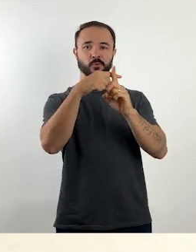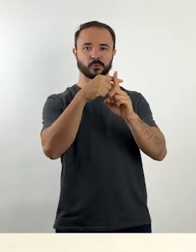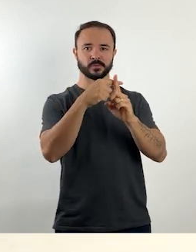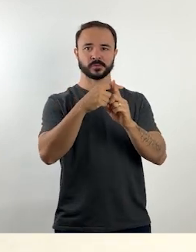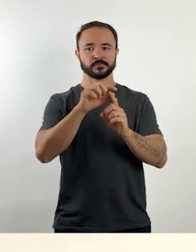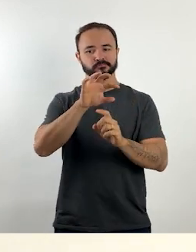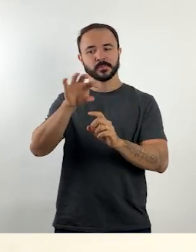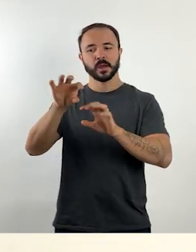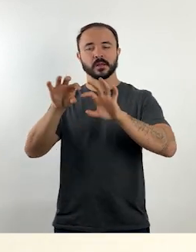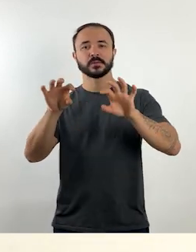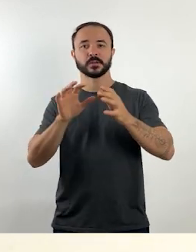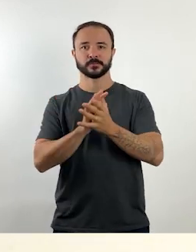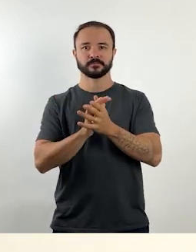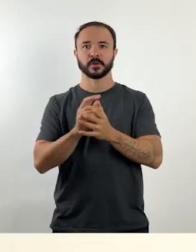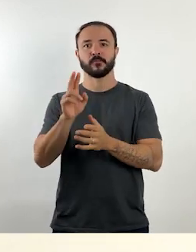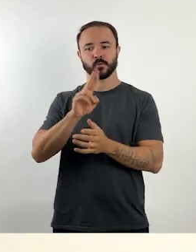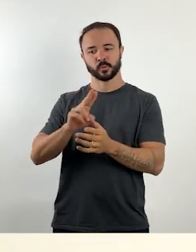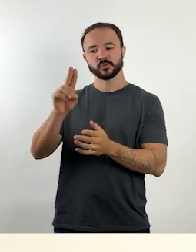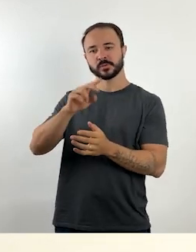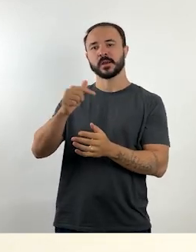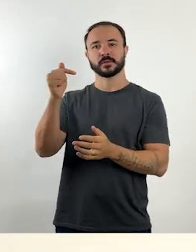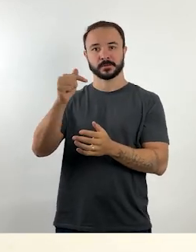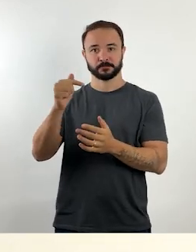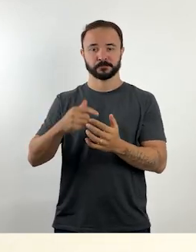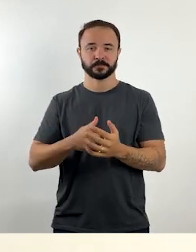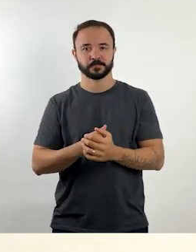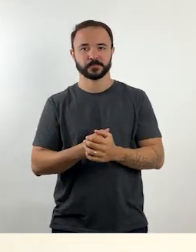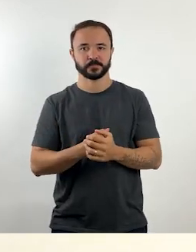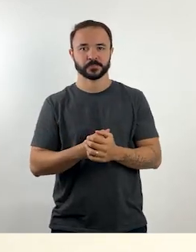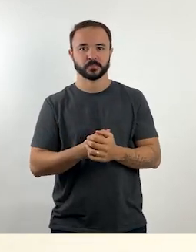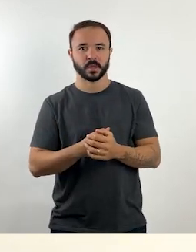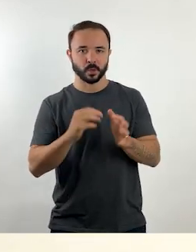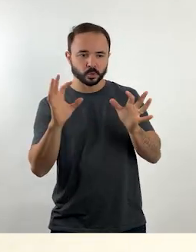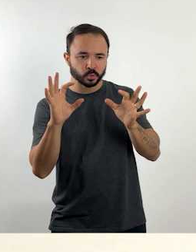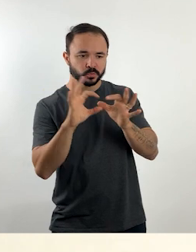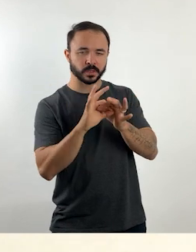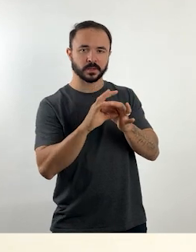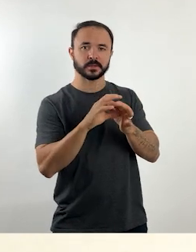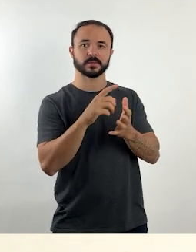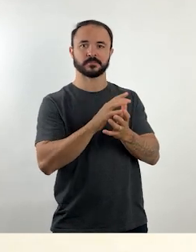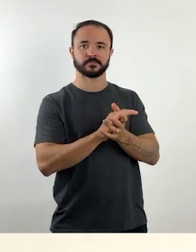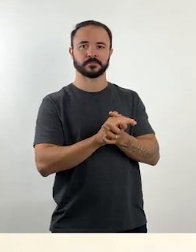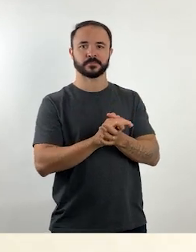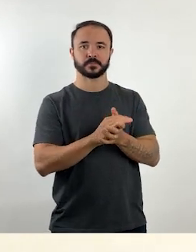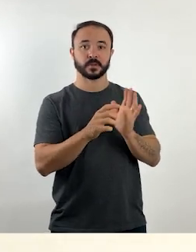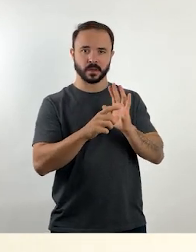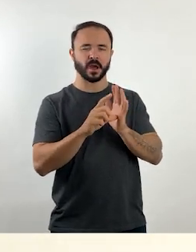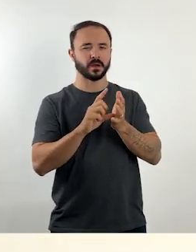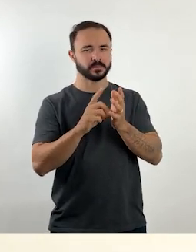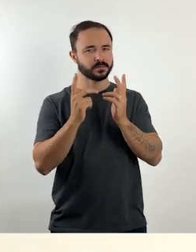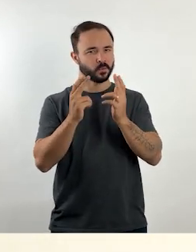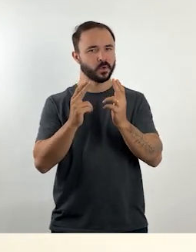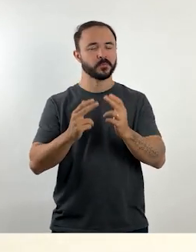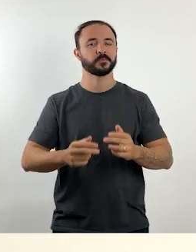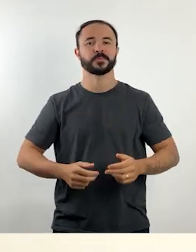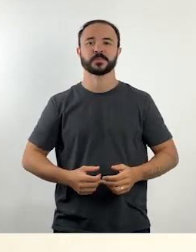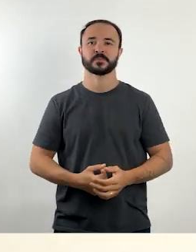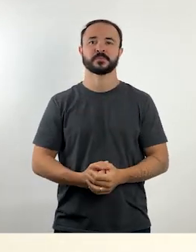dos lados. Eu vou utilizar ela para colocar aqui naqueles pinozinhos que eu coloquei anteriormente,